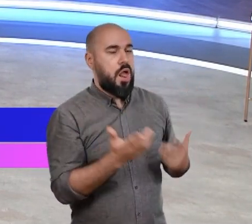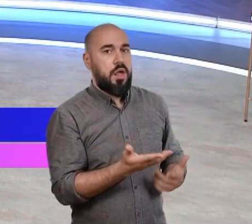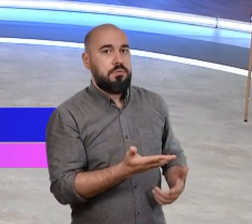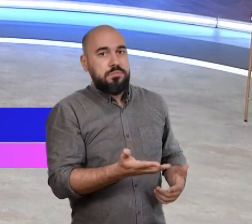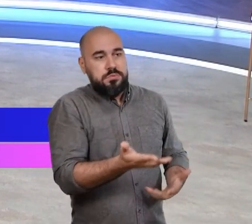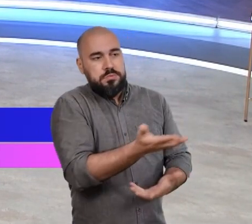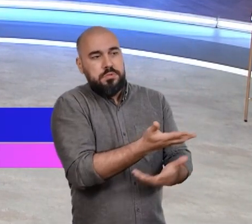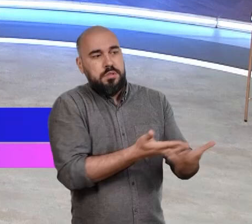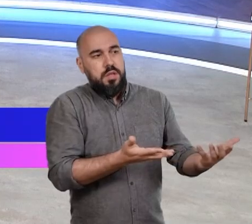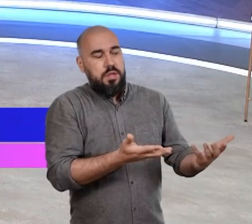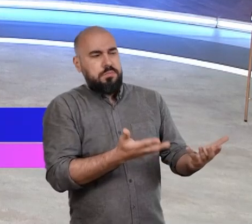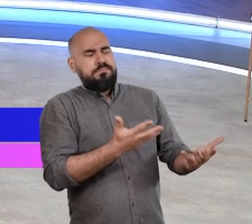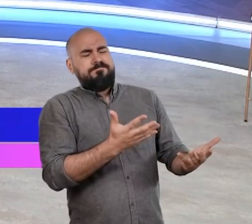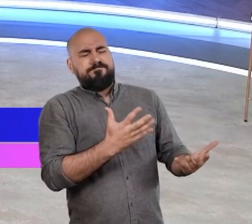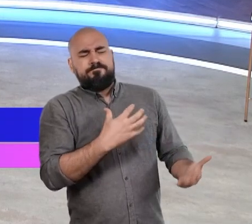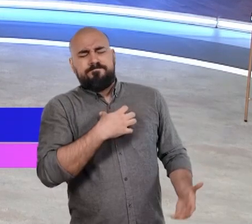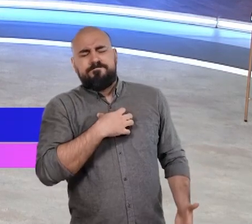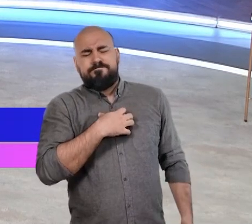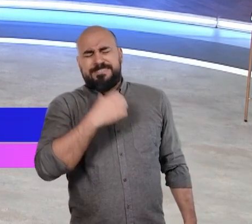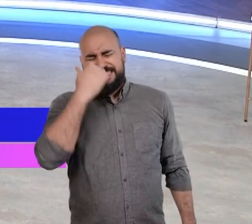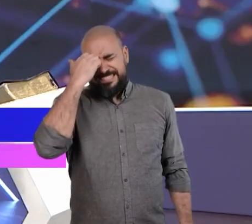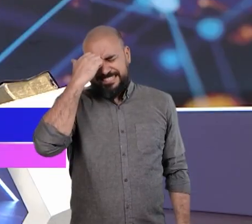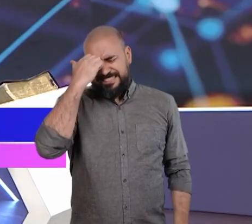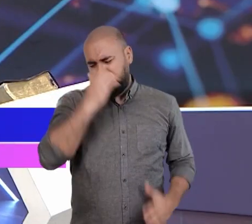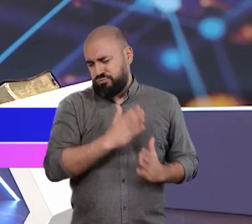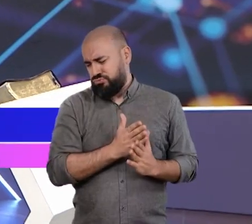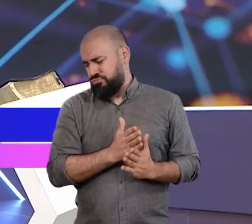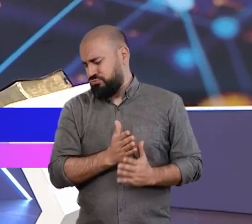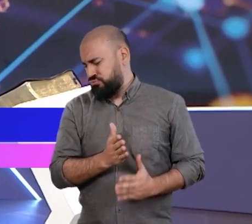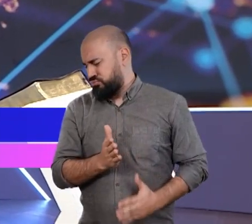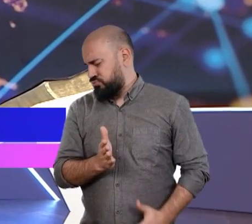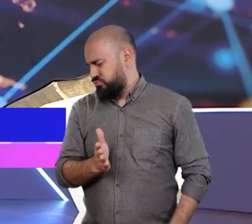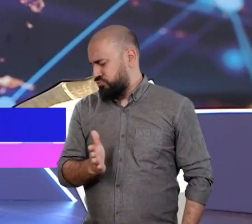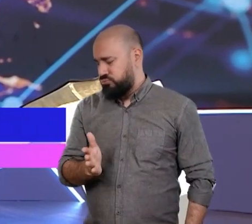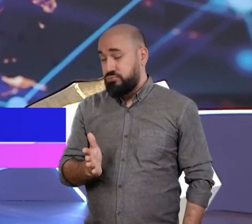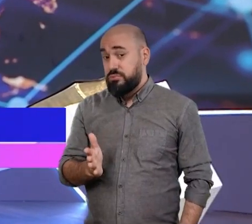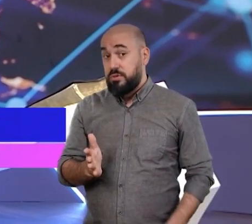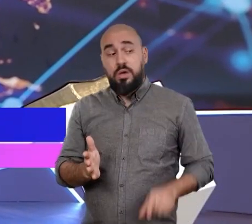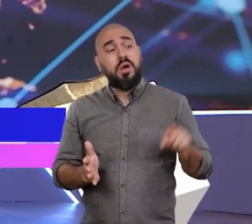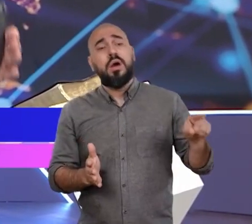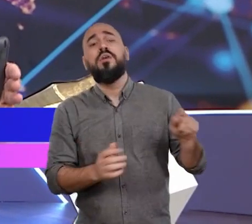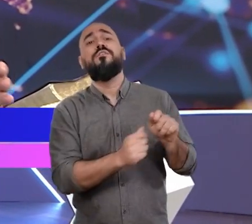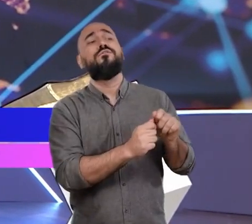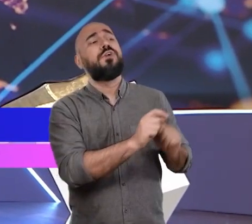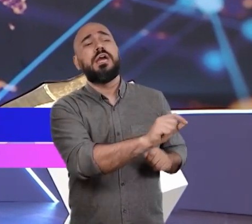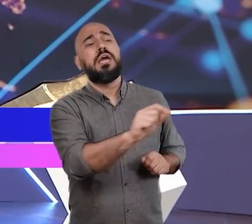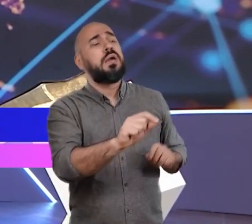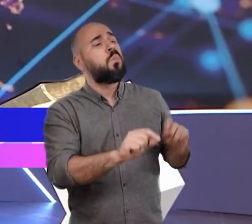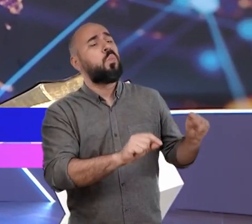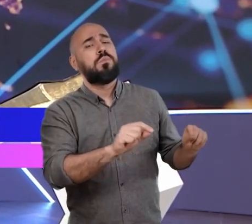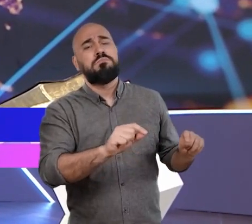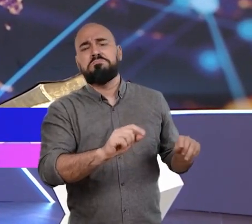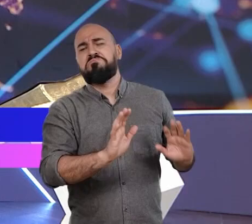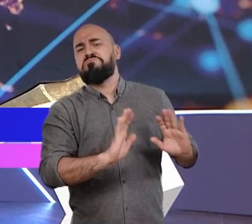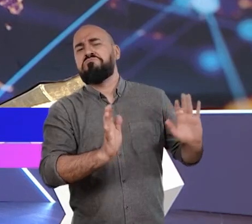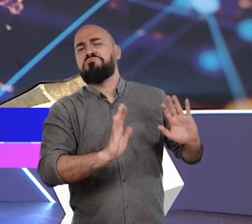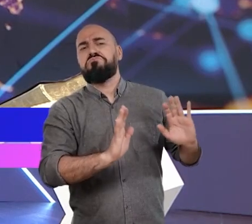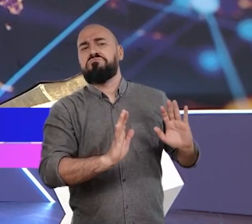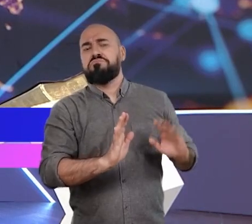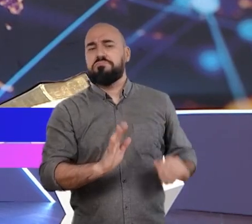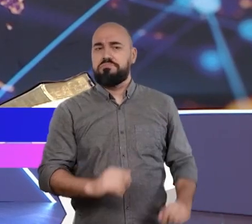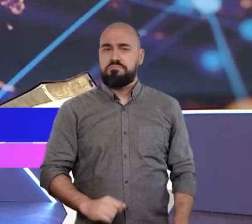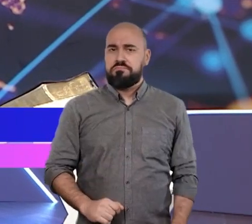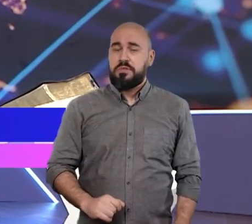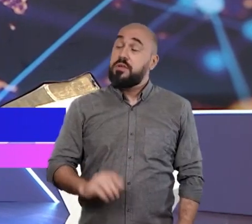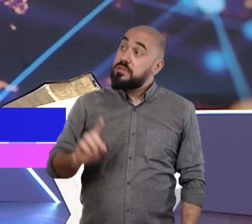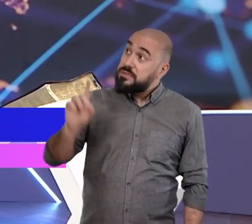que te assombre e te assuste. Não importa o que você viveu até aqui. Para Deus,